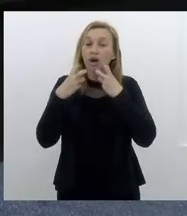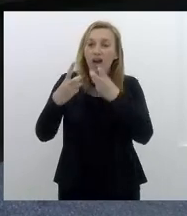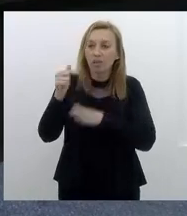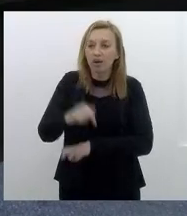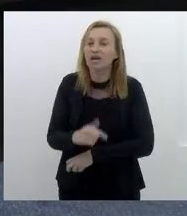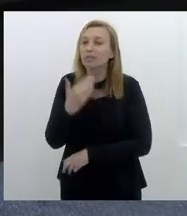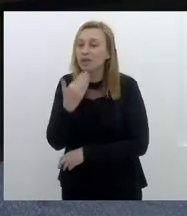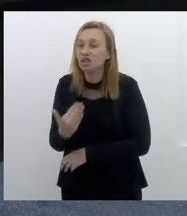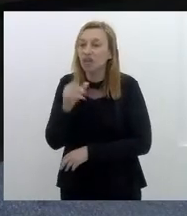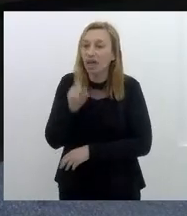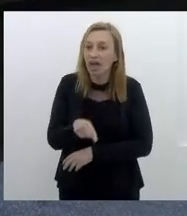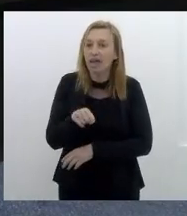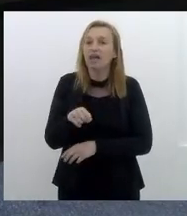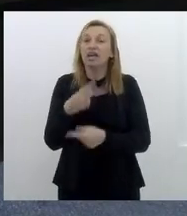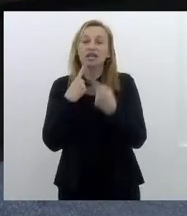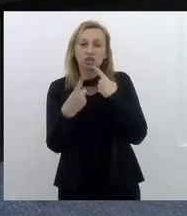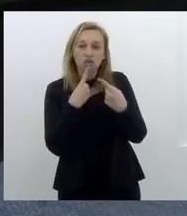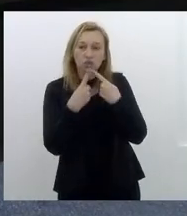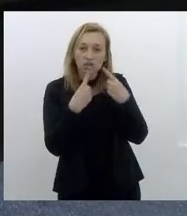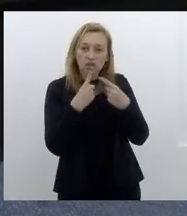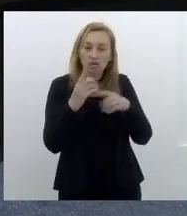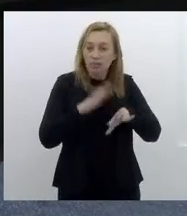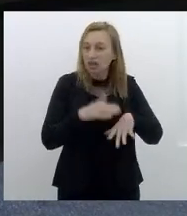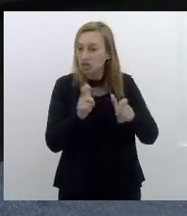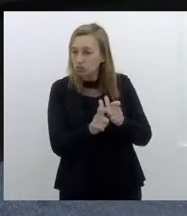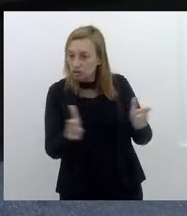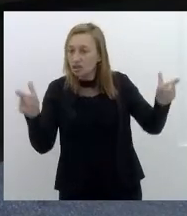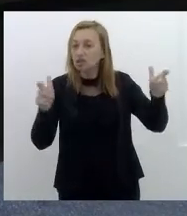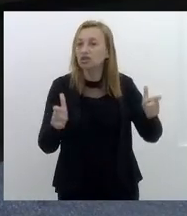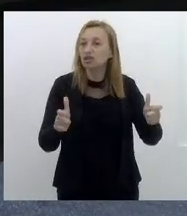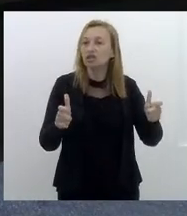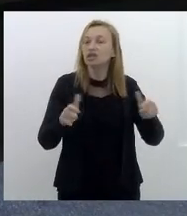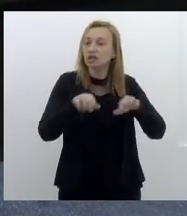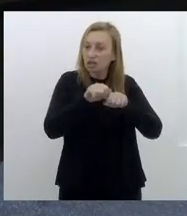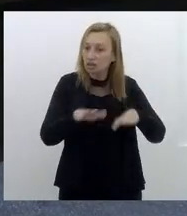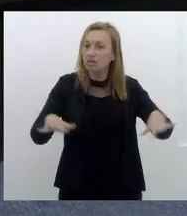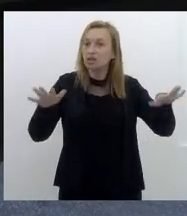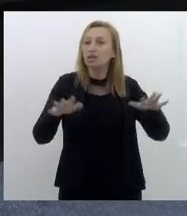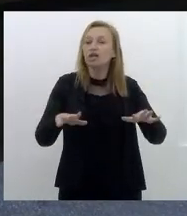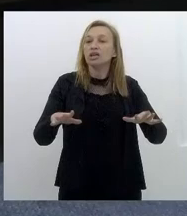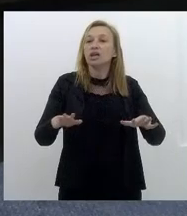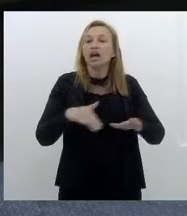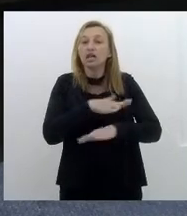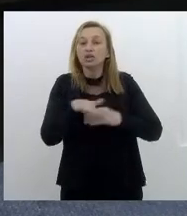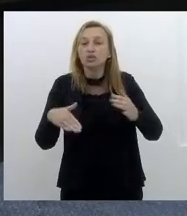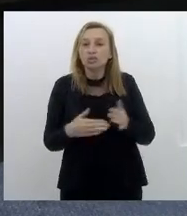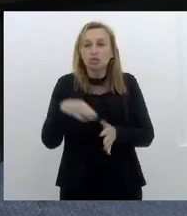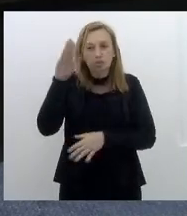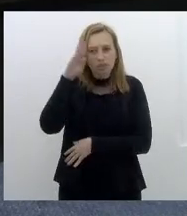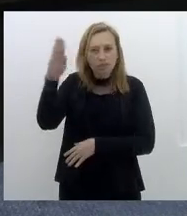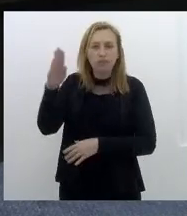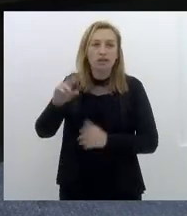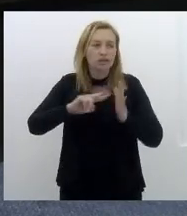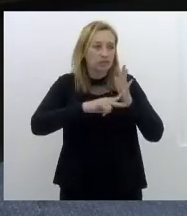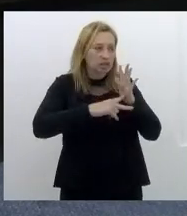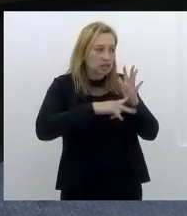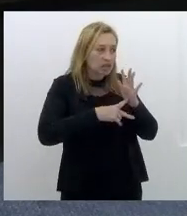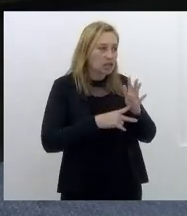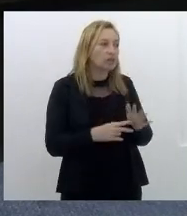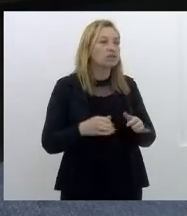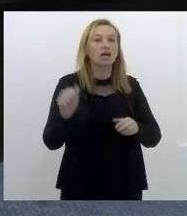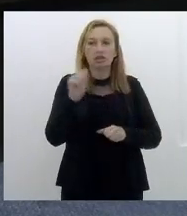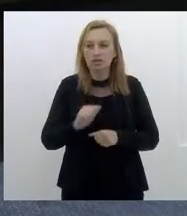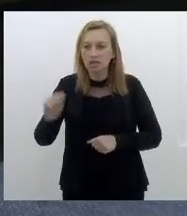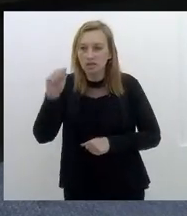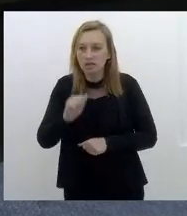plano aqui é que essa discussão seja mais Ampla que ela seja estendida aos atores principal levar para o sindicato levado